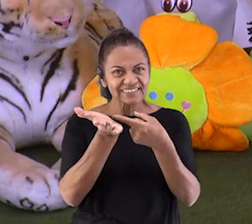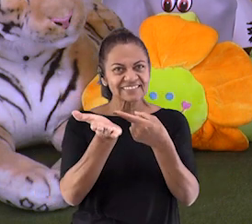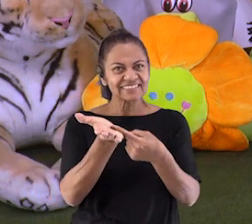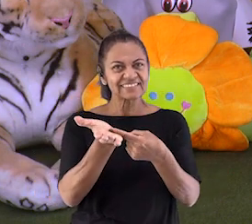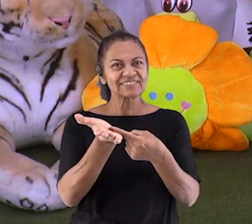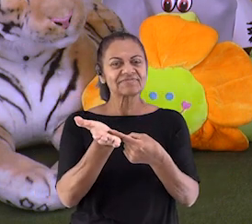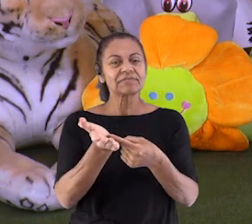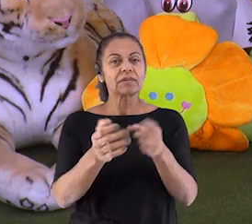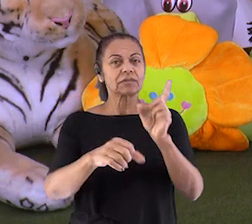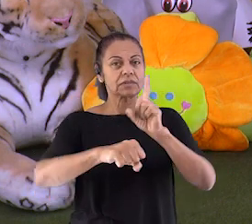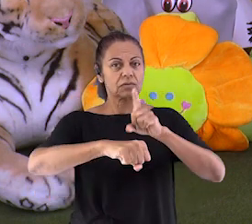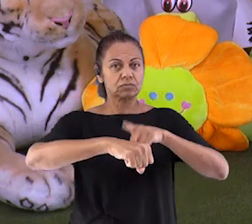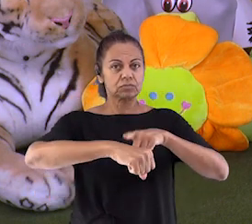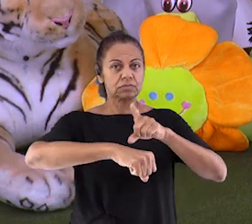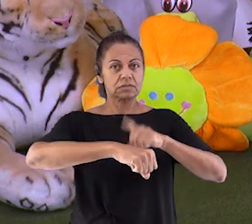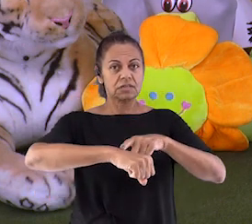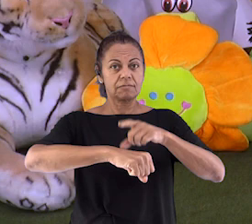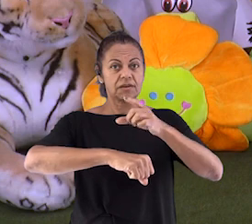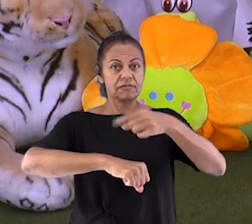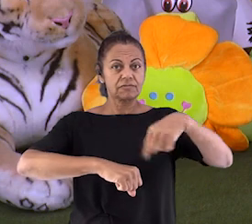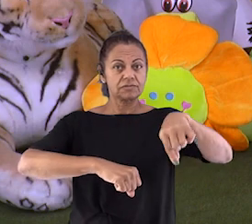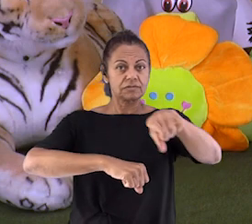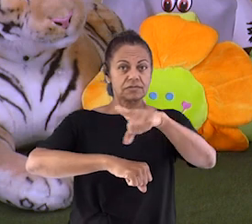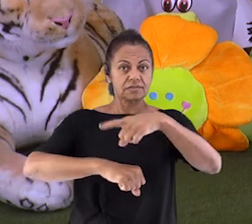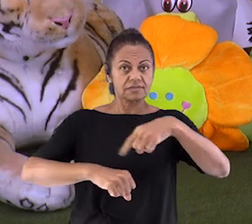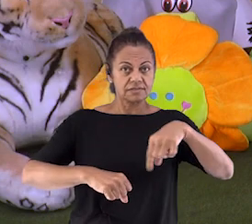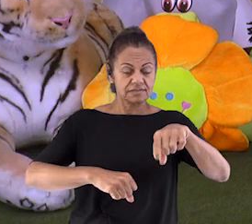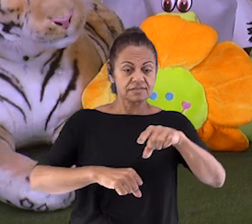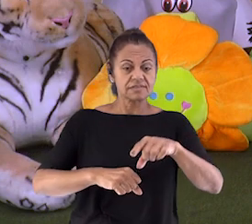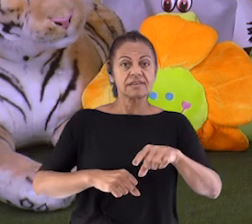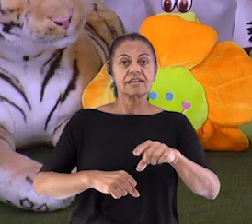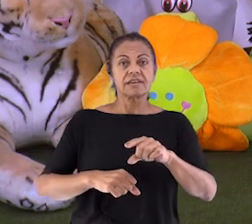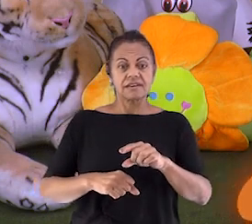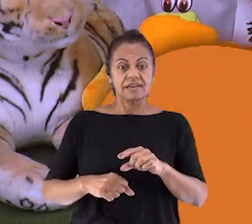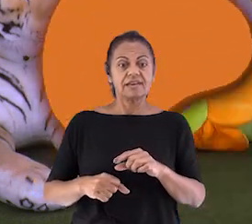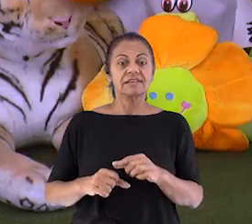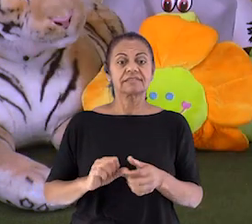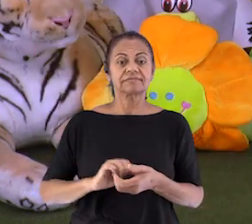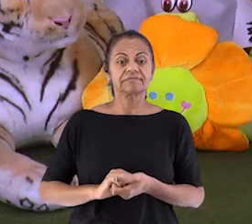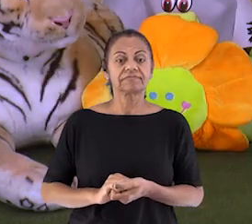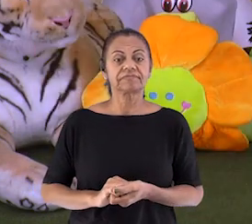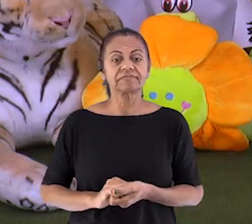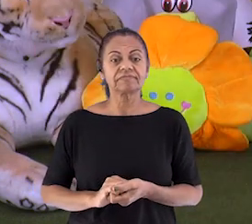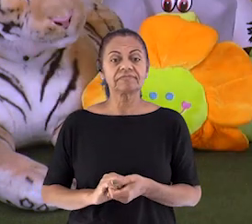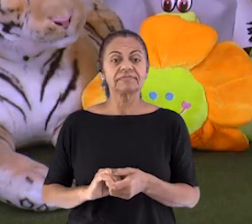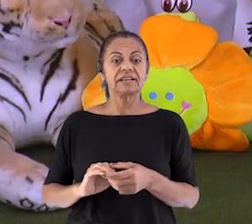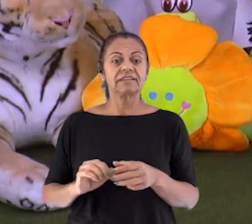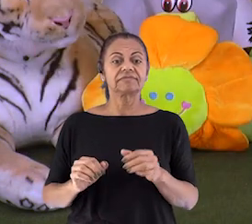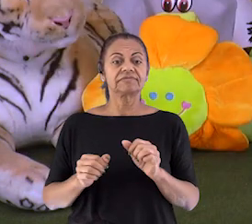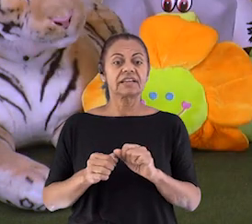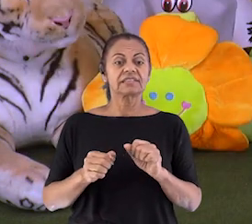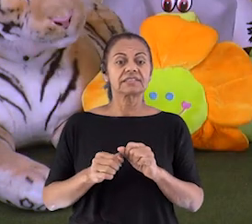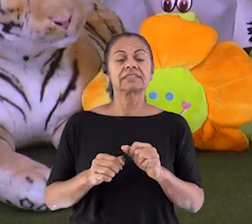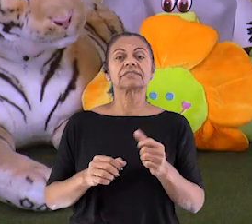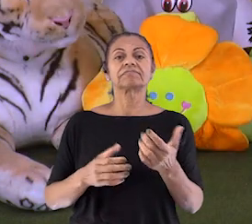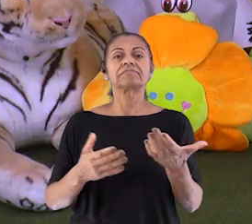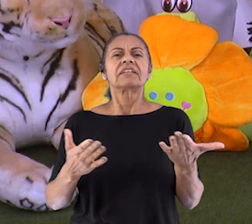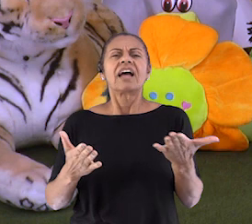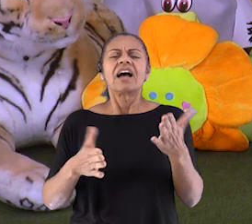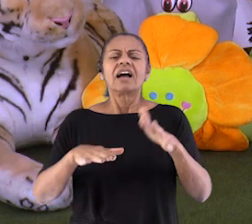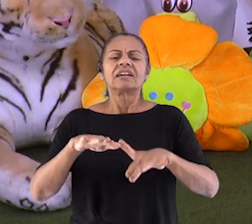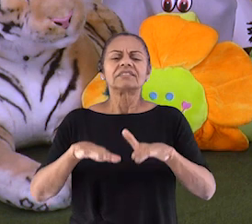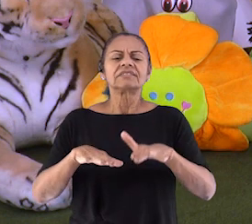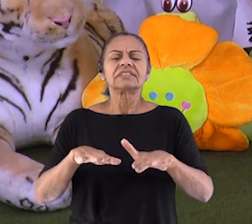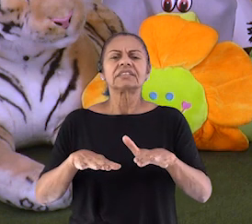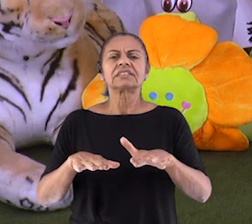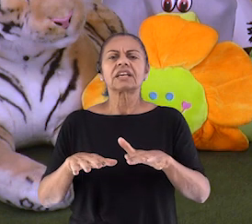Combinado? Eu vou dar um tempo para vocês realizarem essa tarefa. Pode ser também, se você não